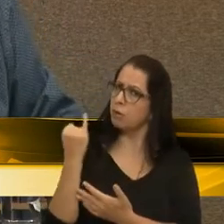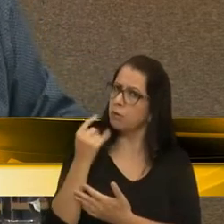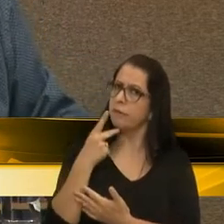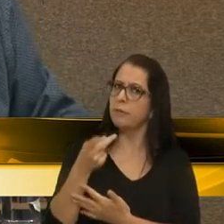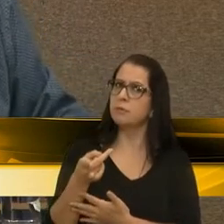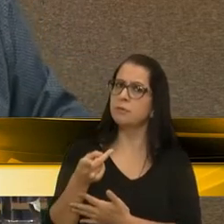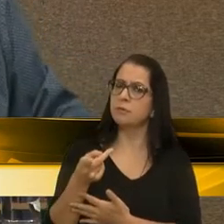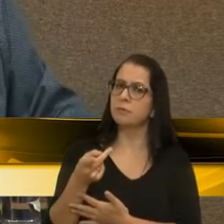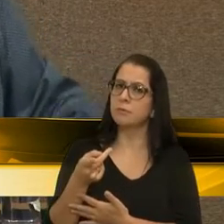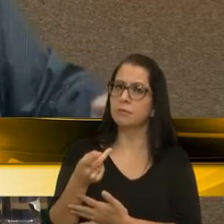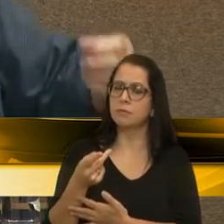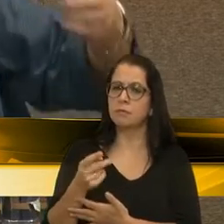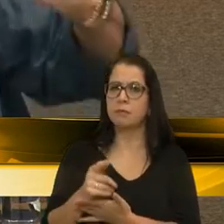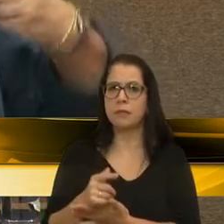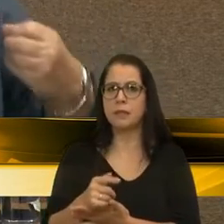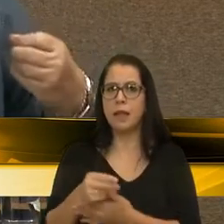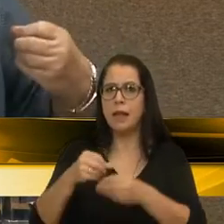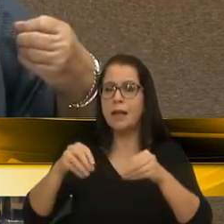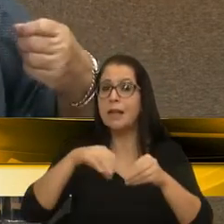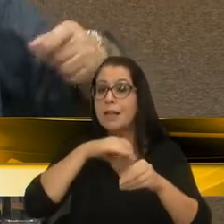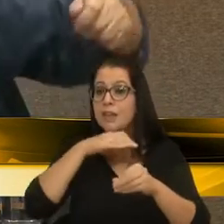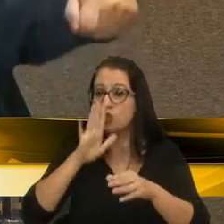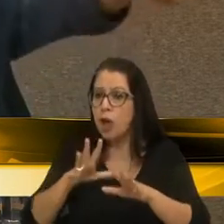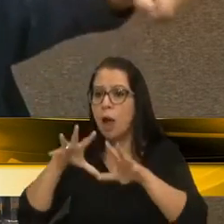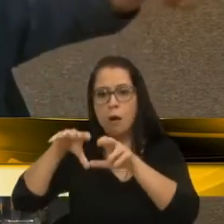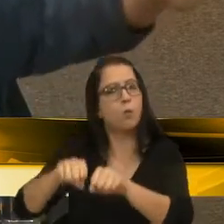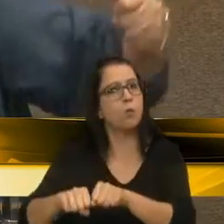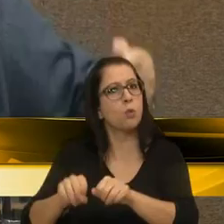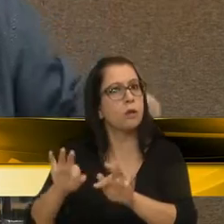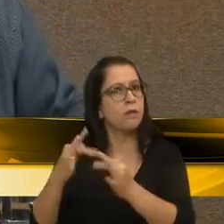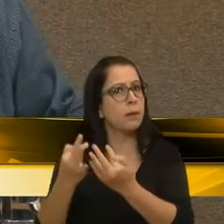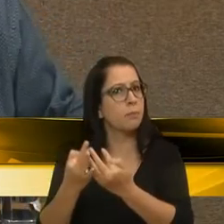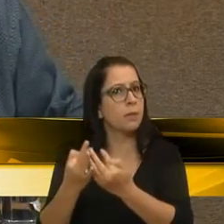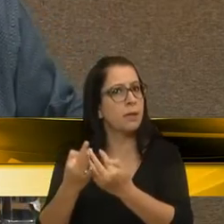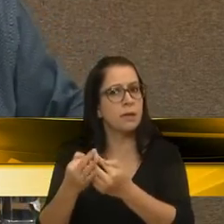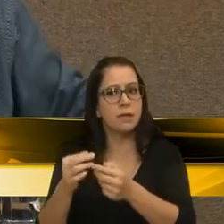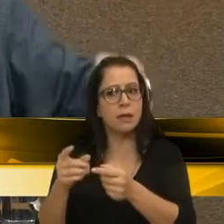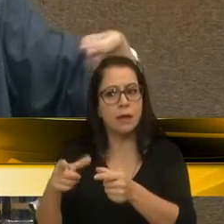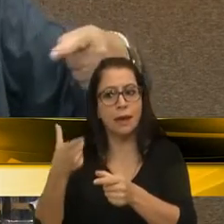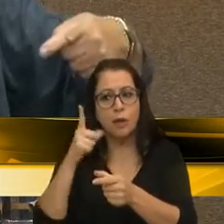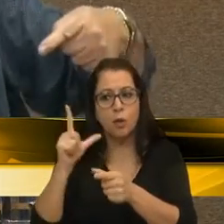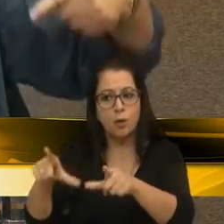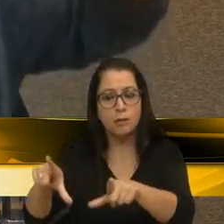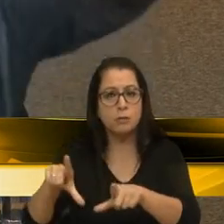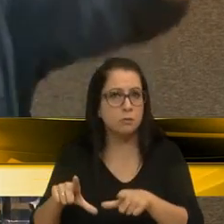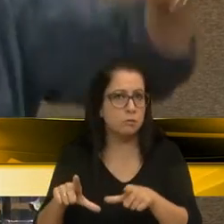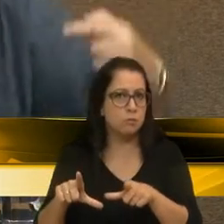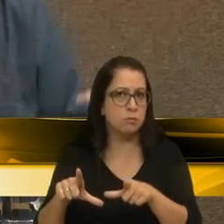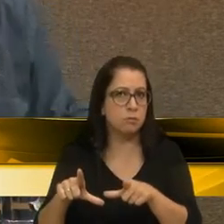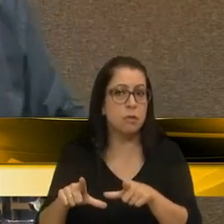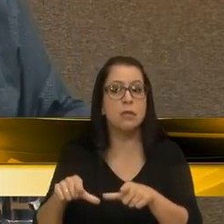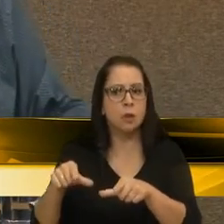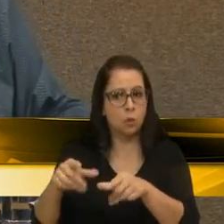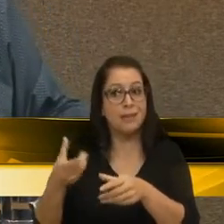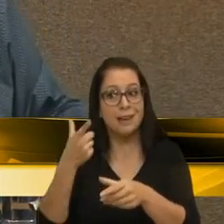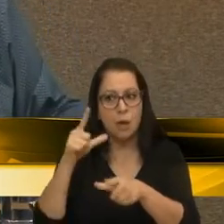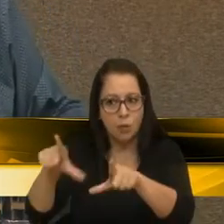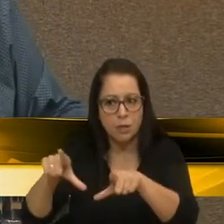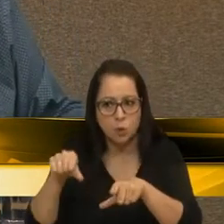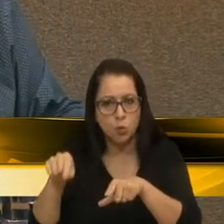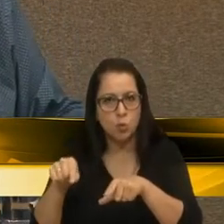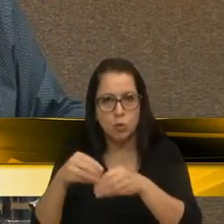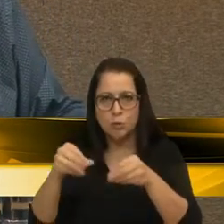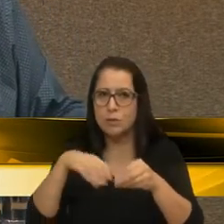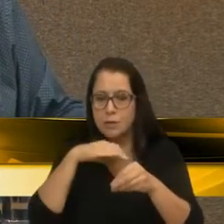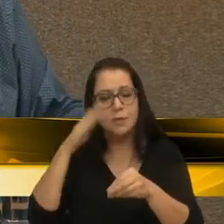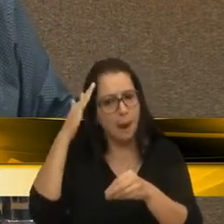diga isso, né? A área já estava ocupada quando a família recebeu a escritura. Então, eles receberam sabendo que a área estava